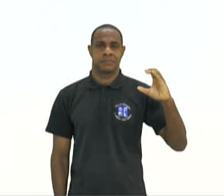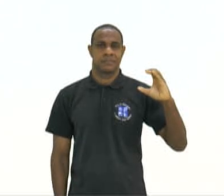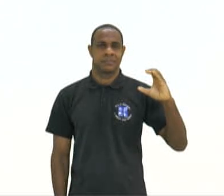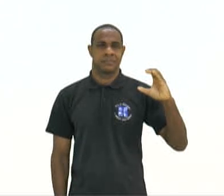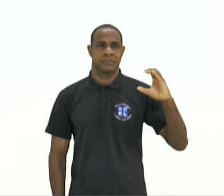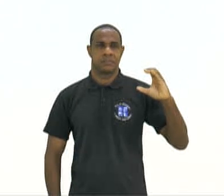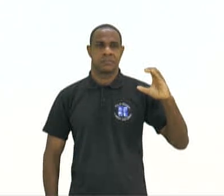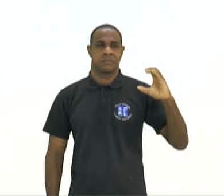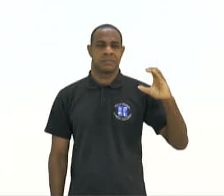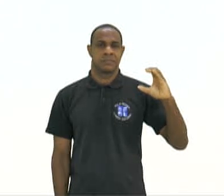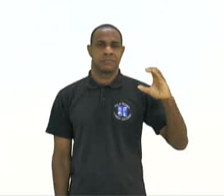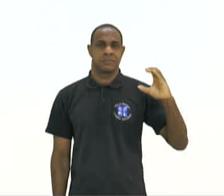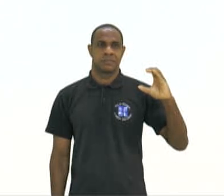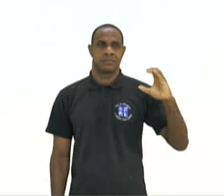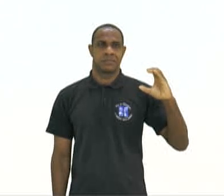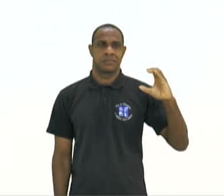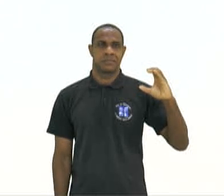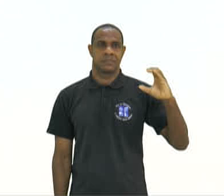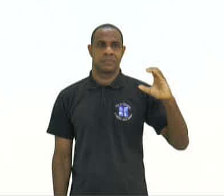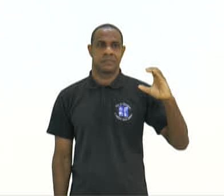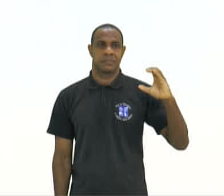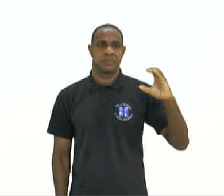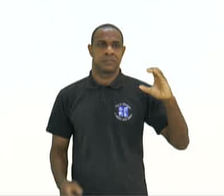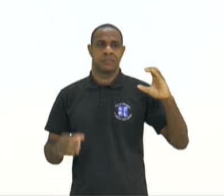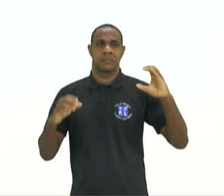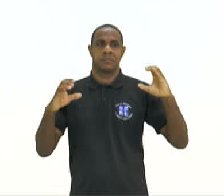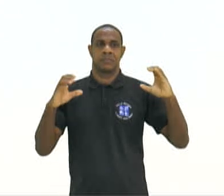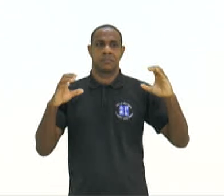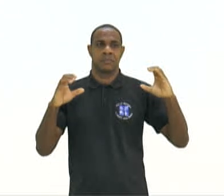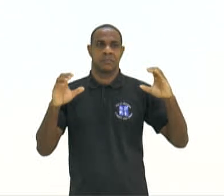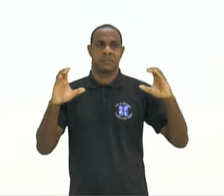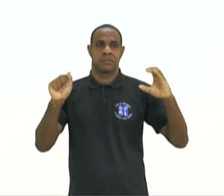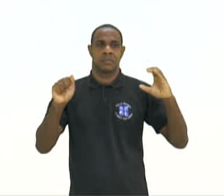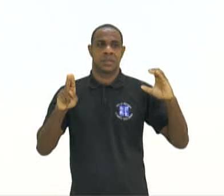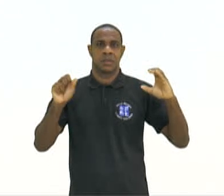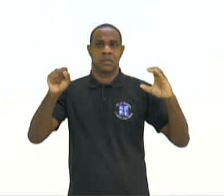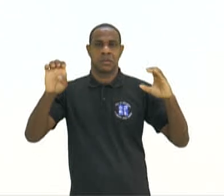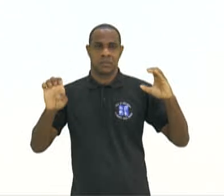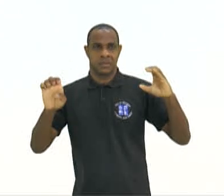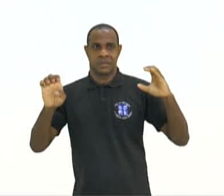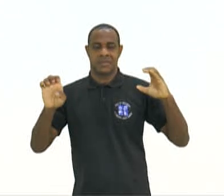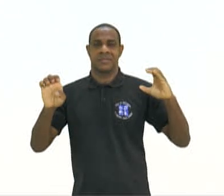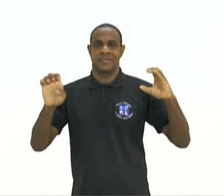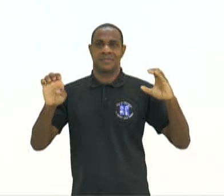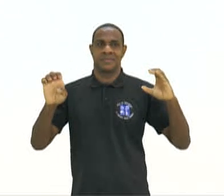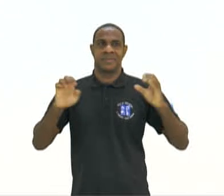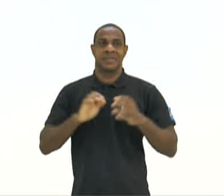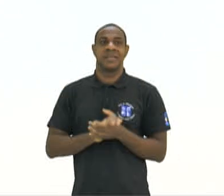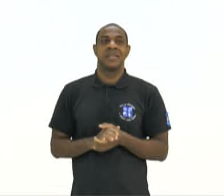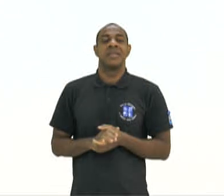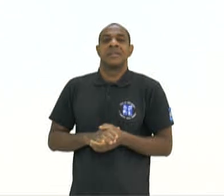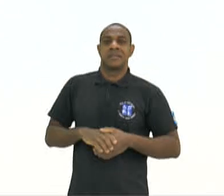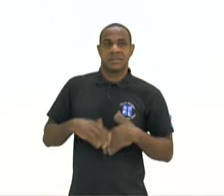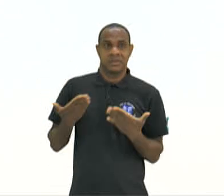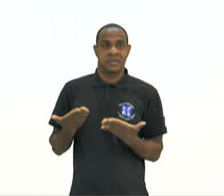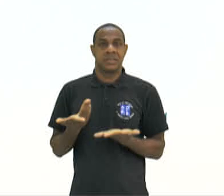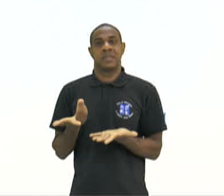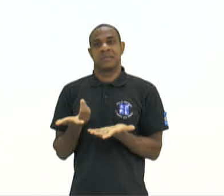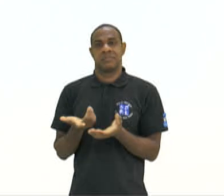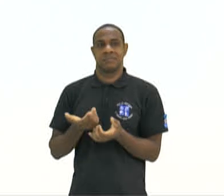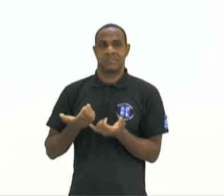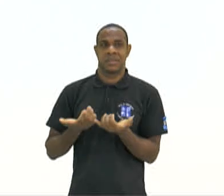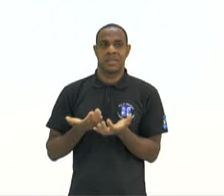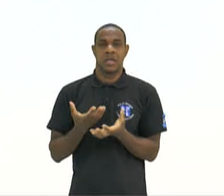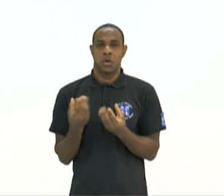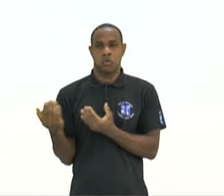TV and computer screen is a cause. Desde que vários jovens permanecem muito tempo ou na frente